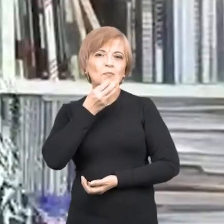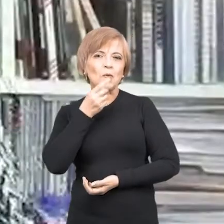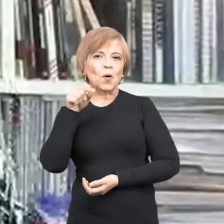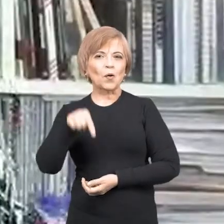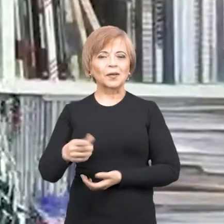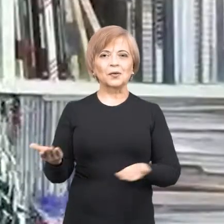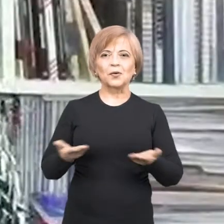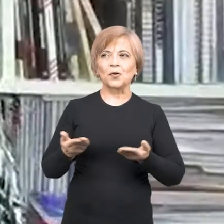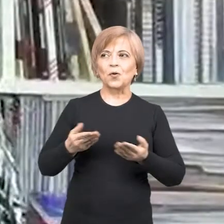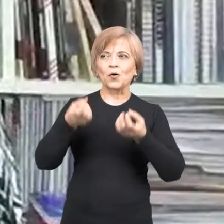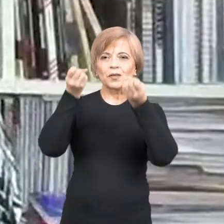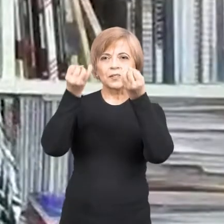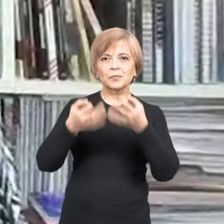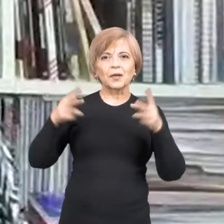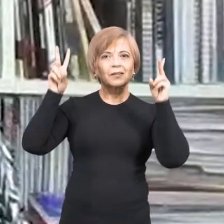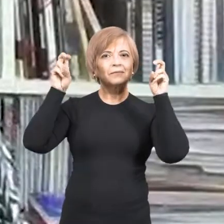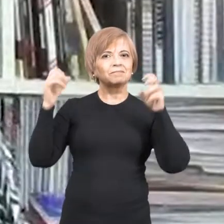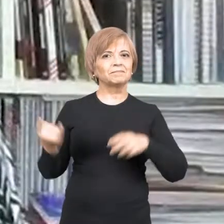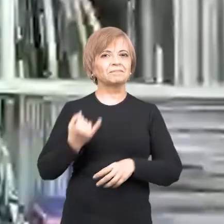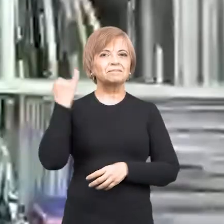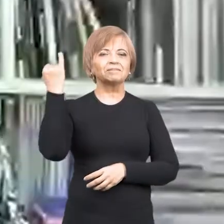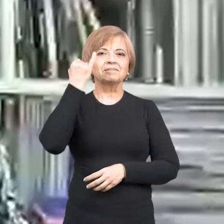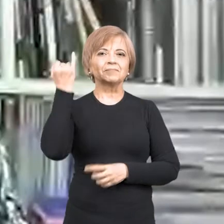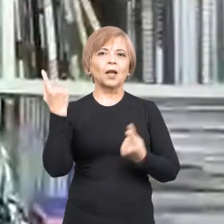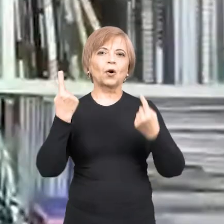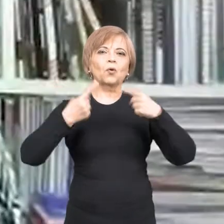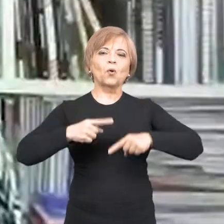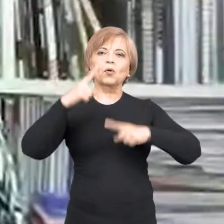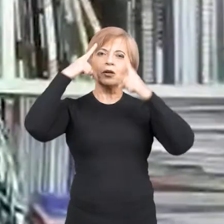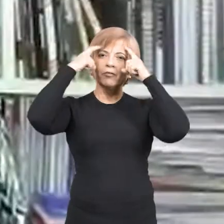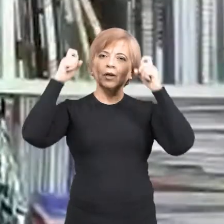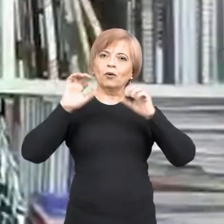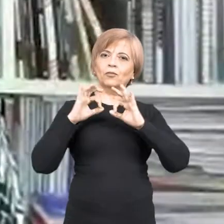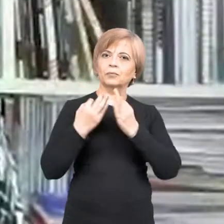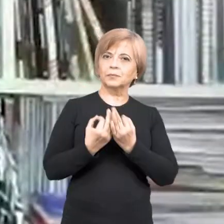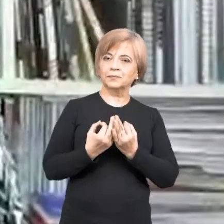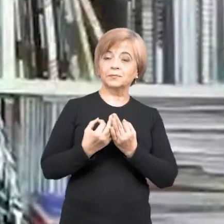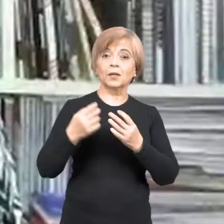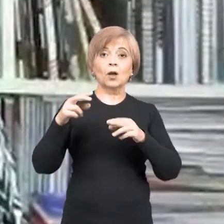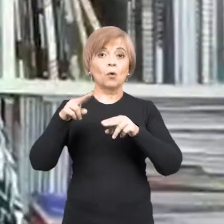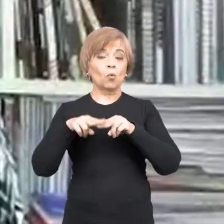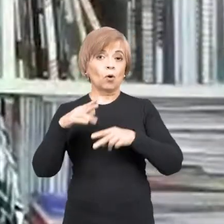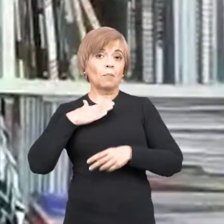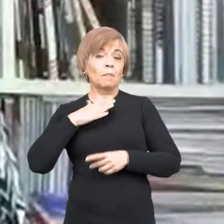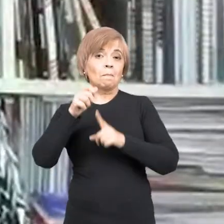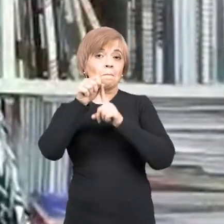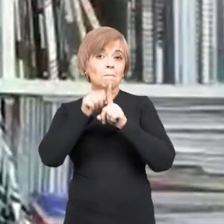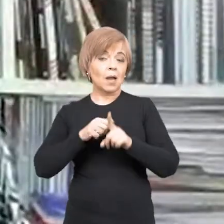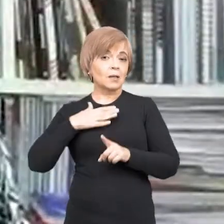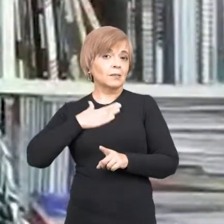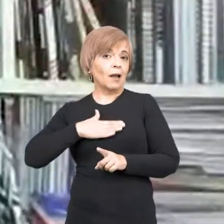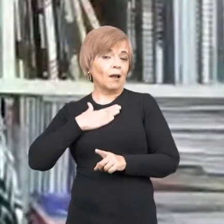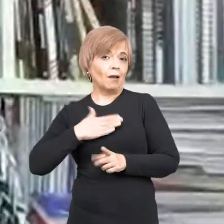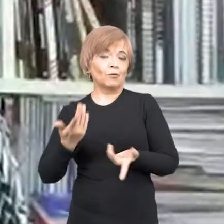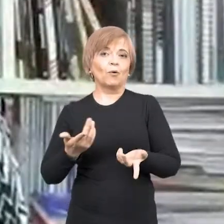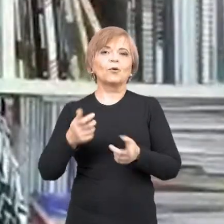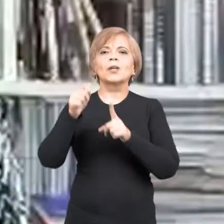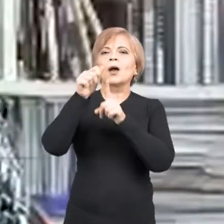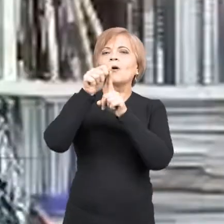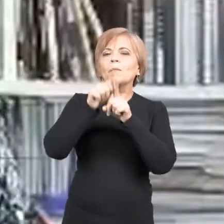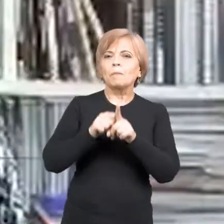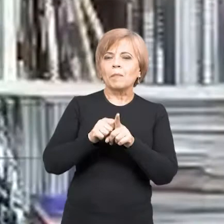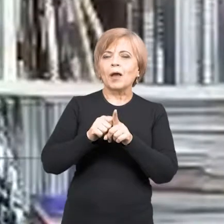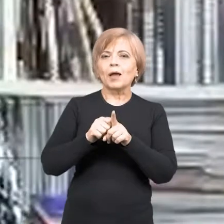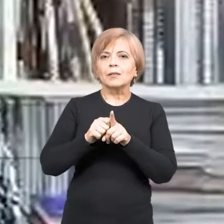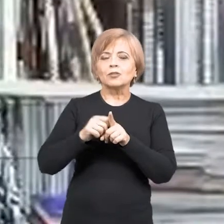Muito bom estar aqui hoje falando de um tema muito importante, que é o combate à violência doméstica, ainda mais em agosto. Agosto lilás,